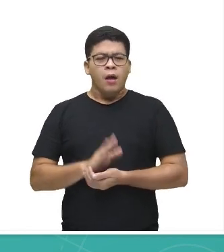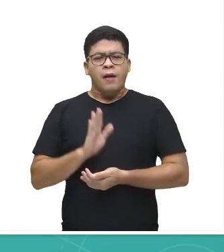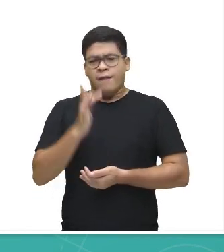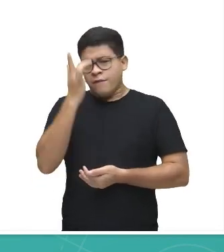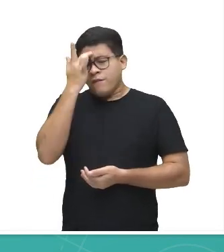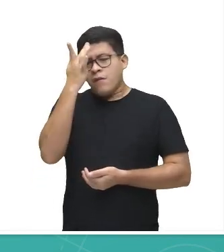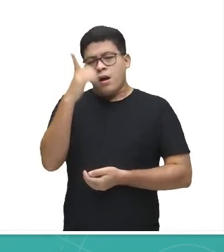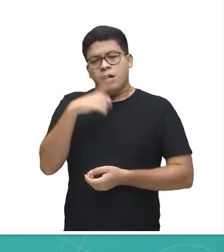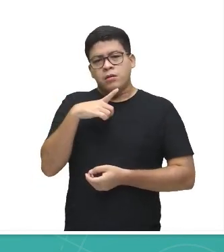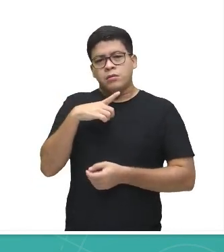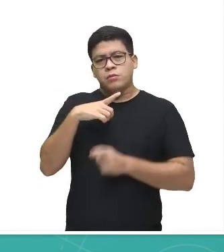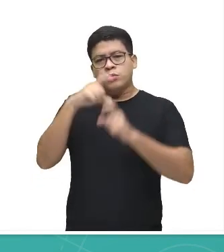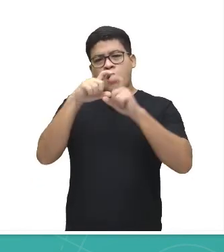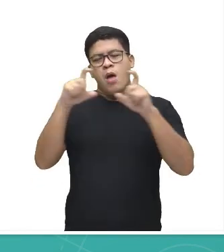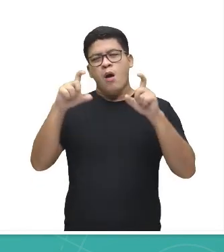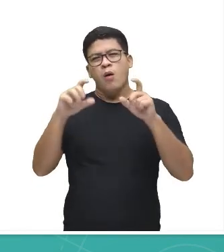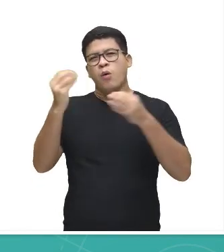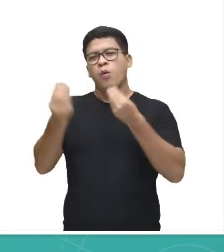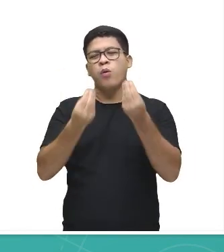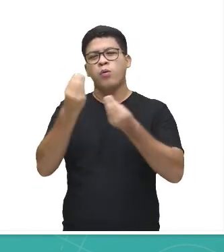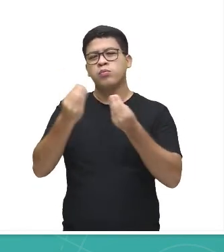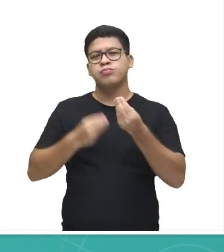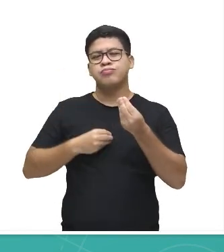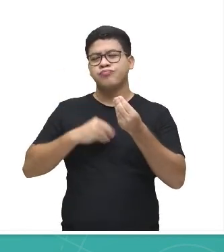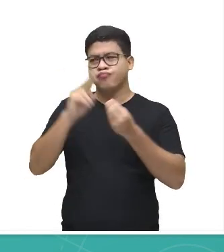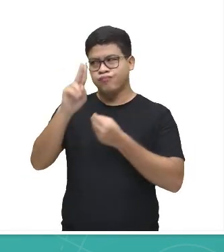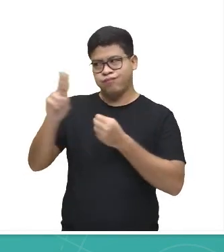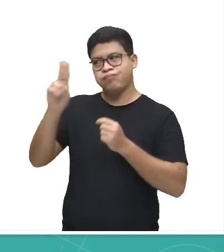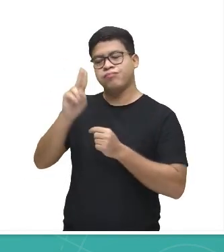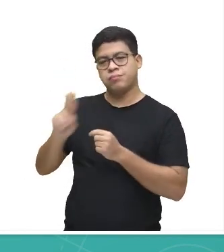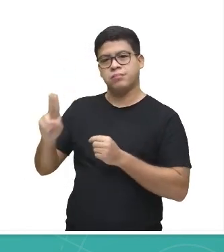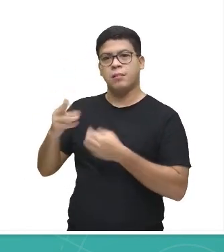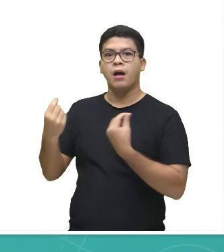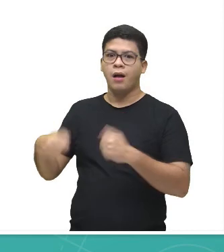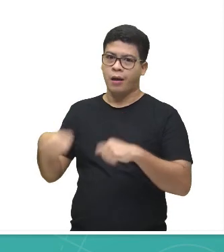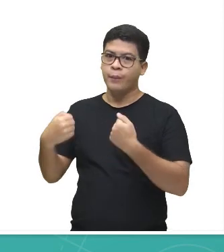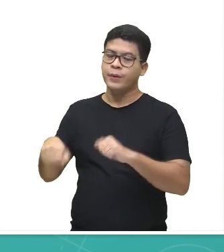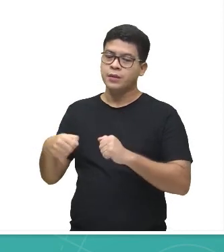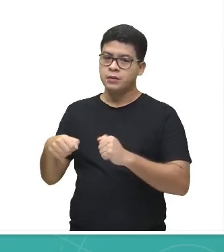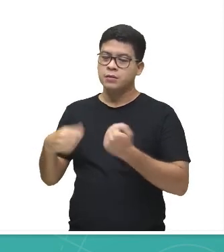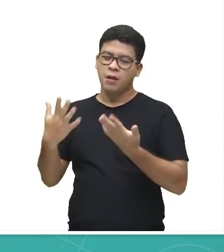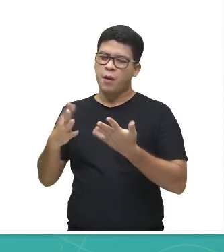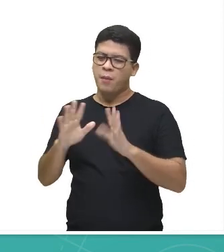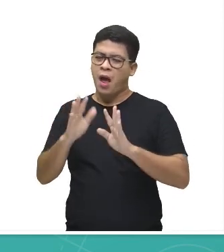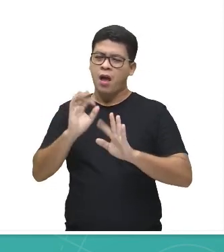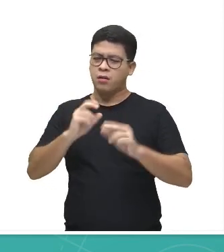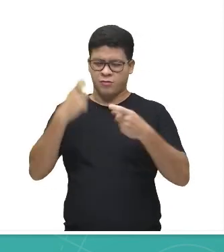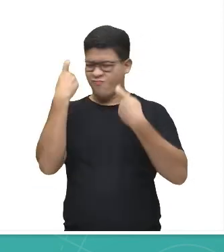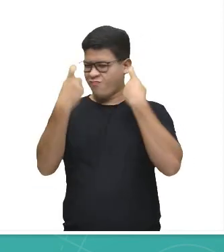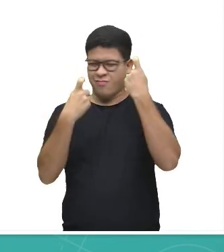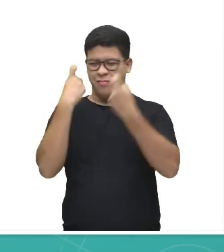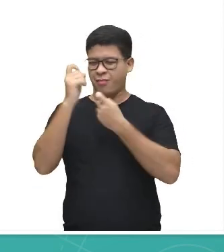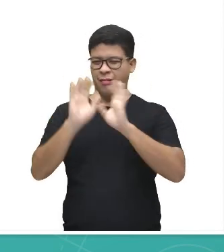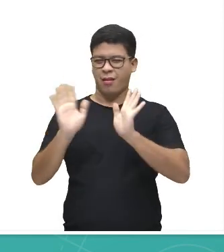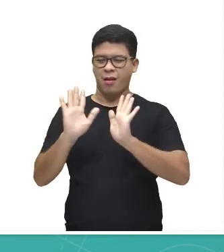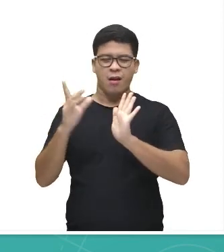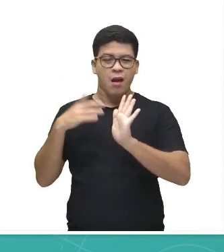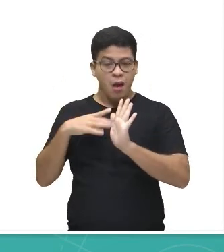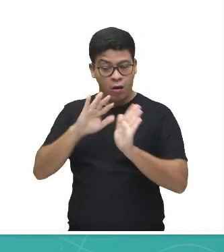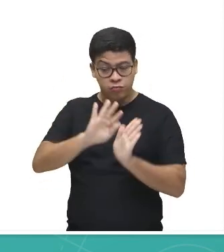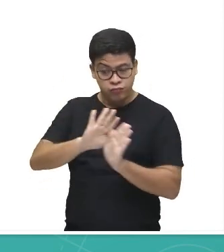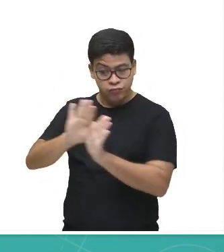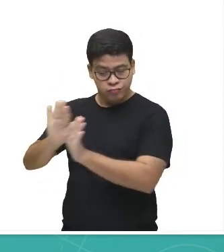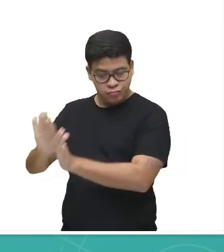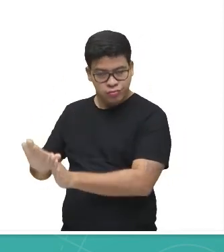essa operação do que se lembrar desses nomes aí, não é verdade? Mas não te preocupa não, o importante é você saber fazer aí